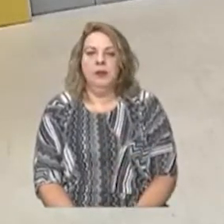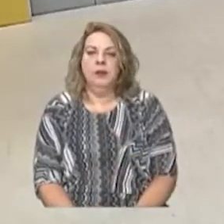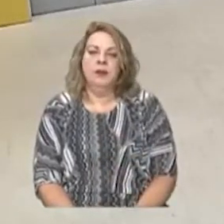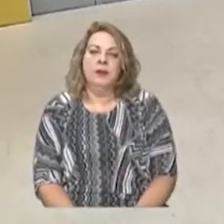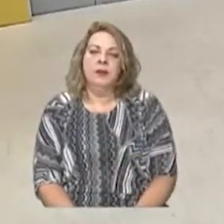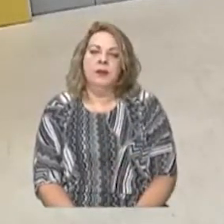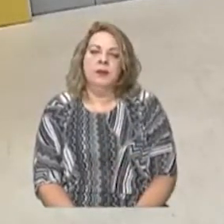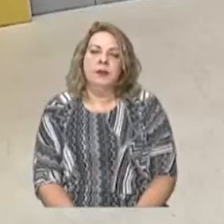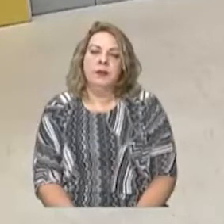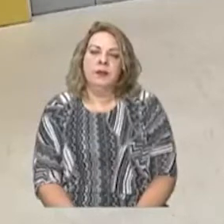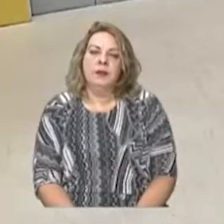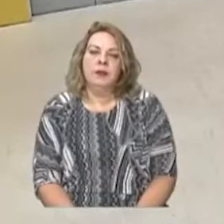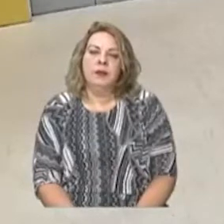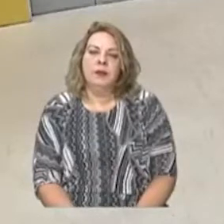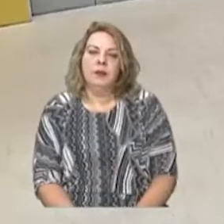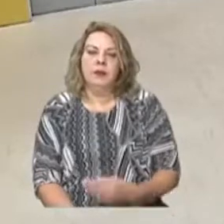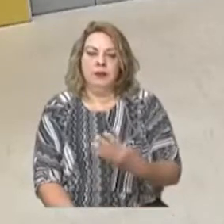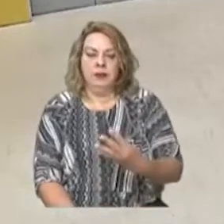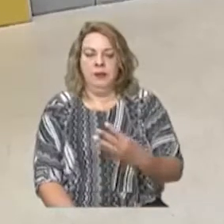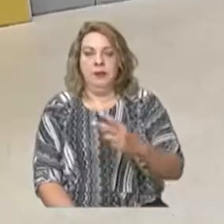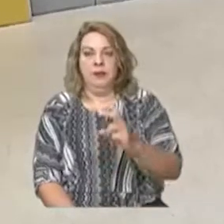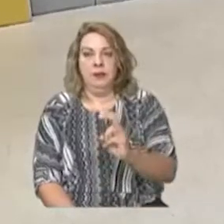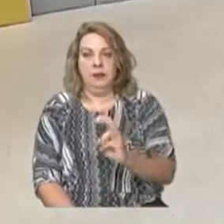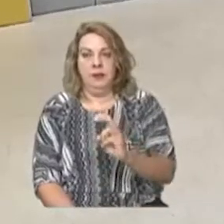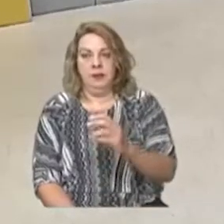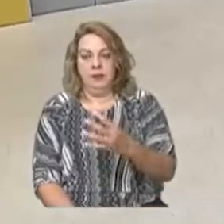Então, mais uma para você, ó, 45,